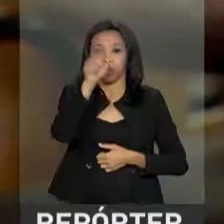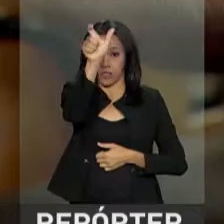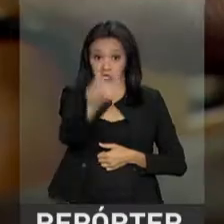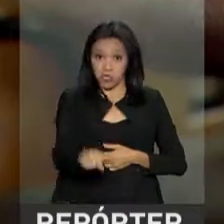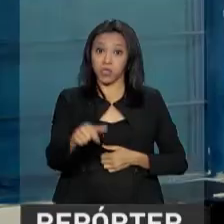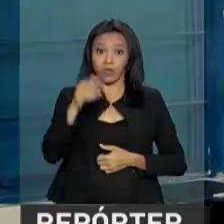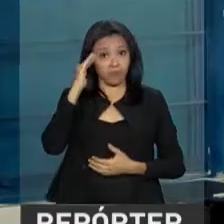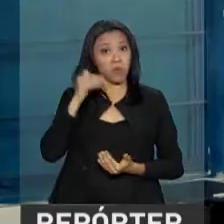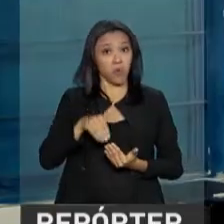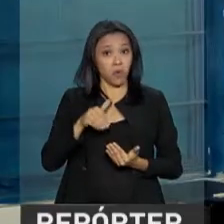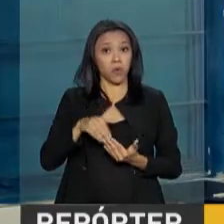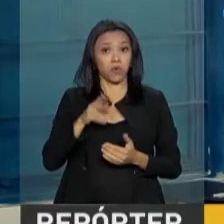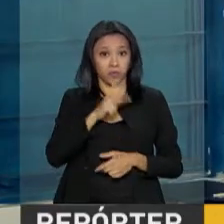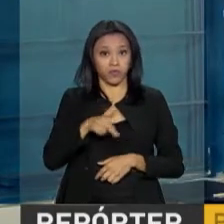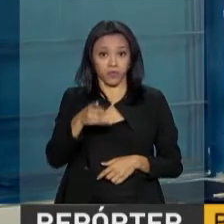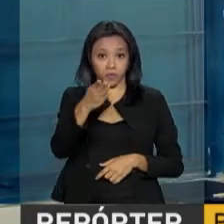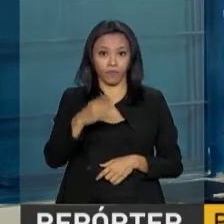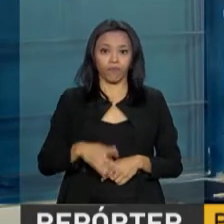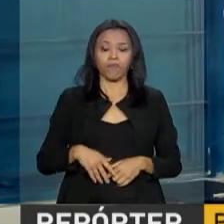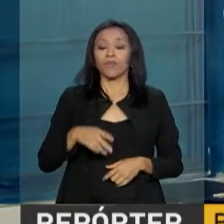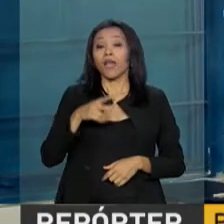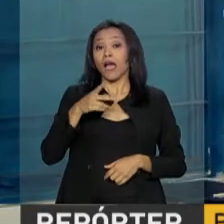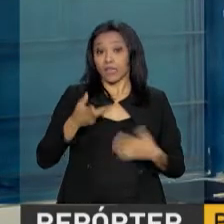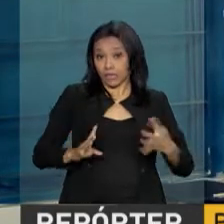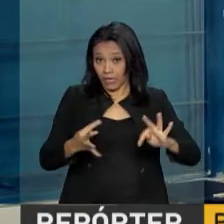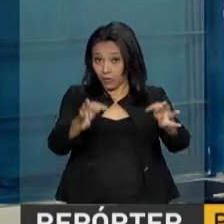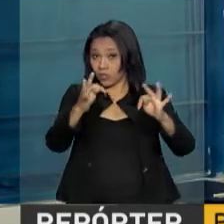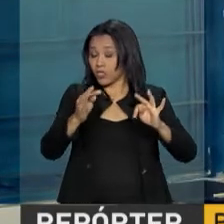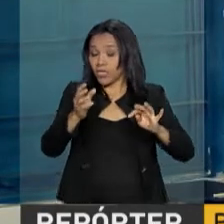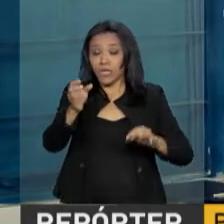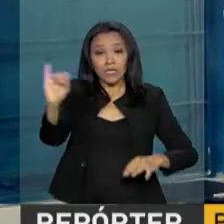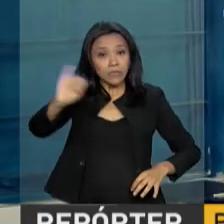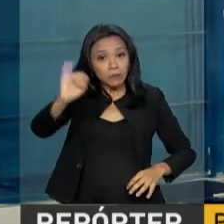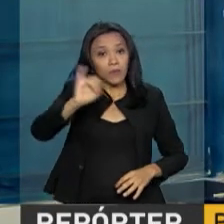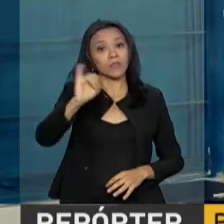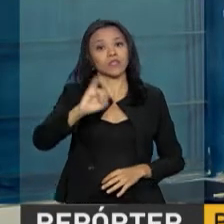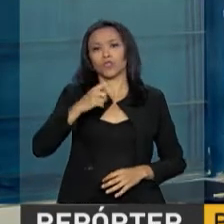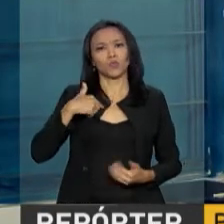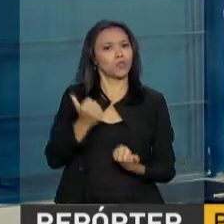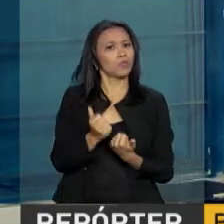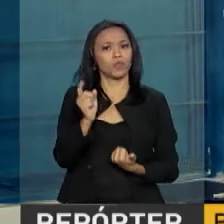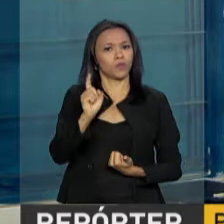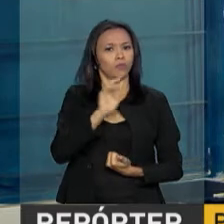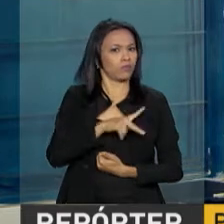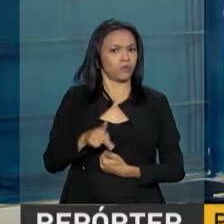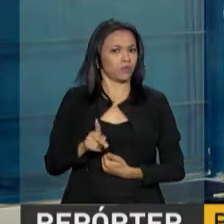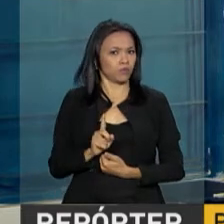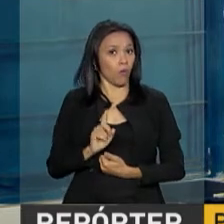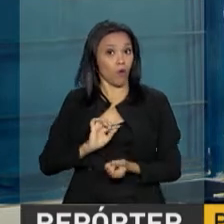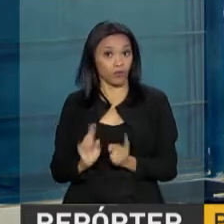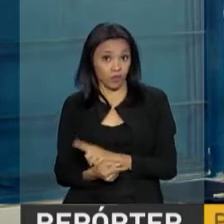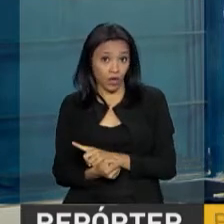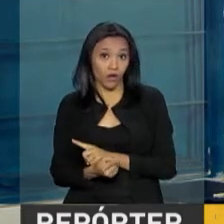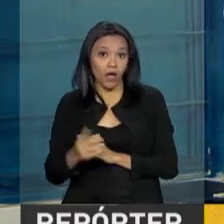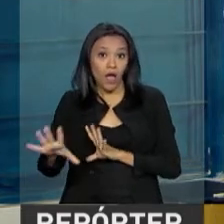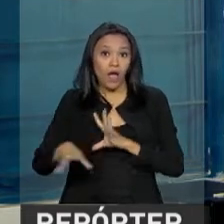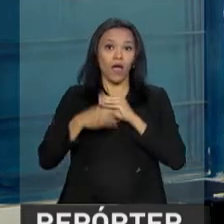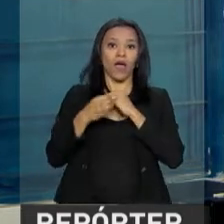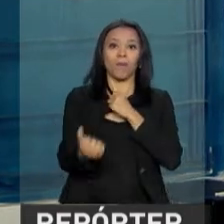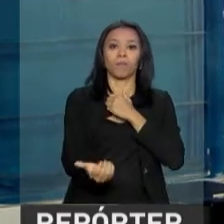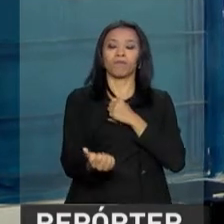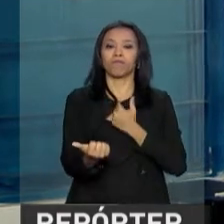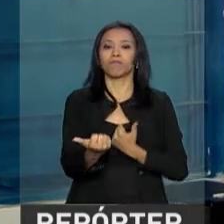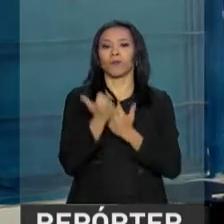concorda a tecnologia é muito útil novamente não substitui o professor ao contrário soma com ele